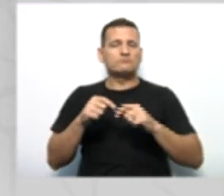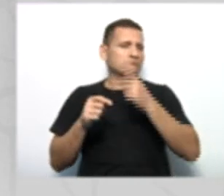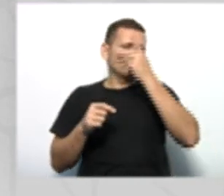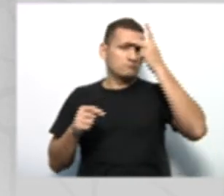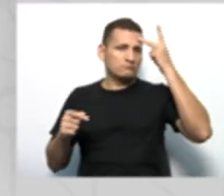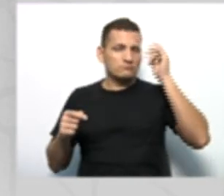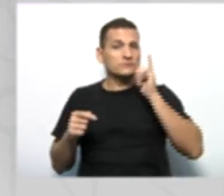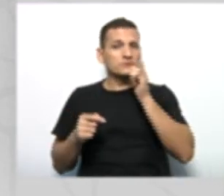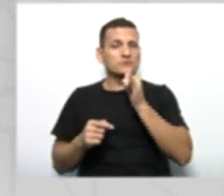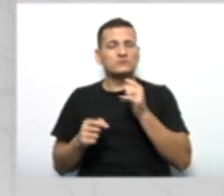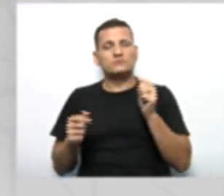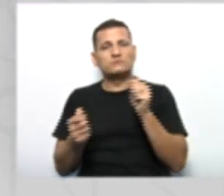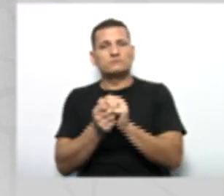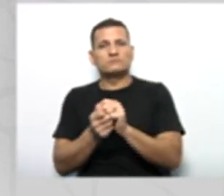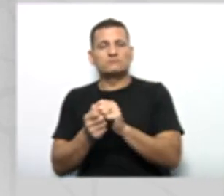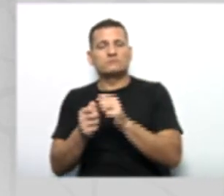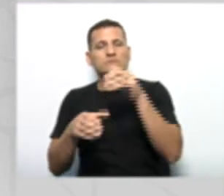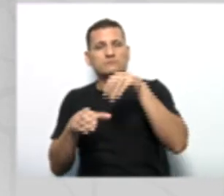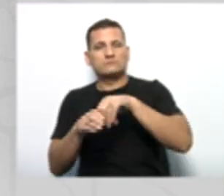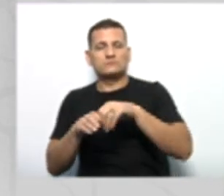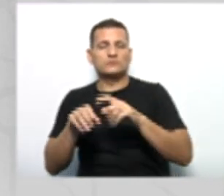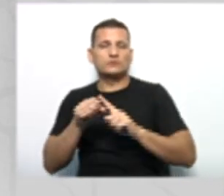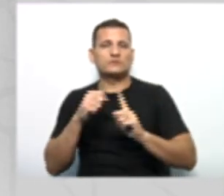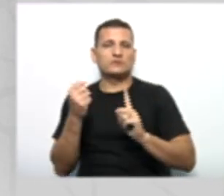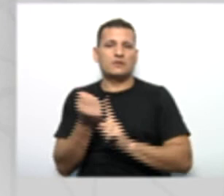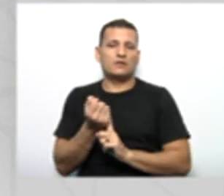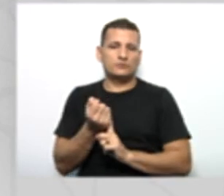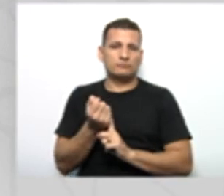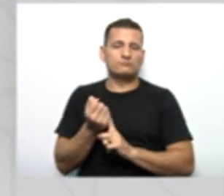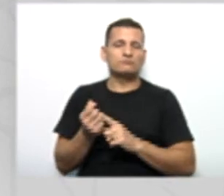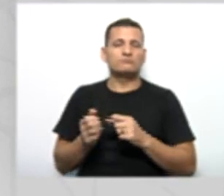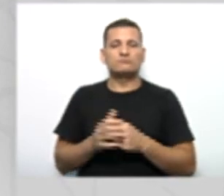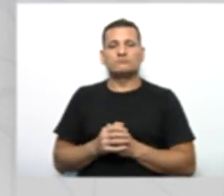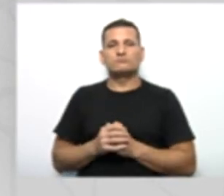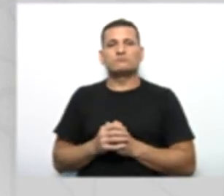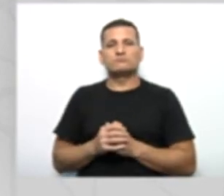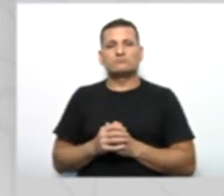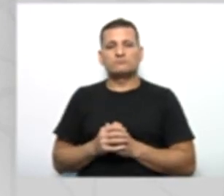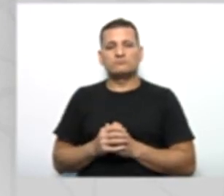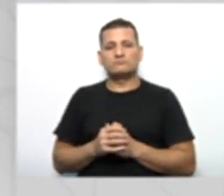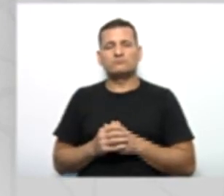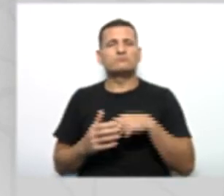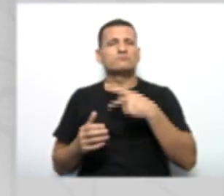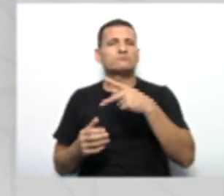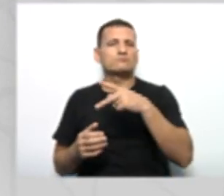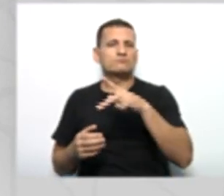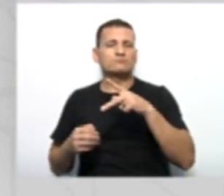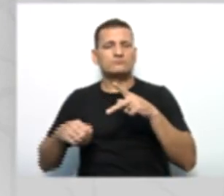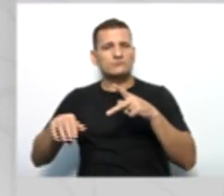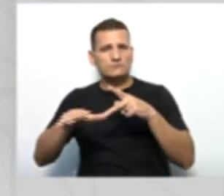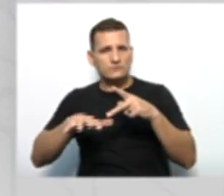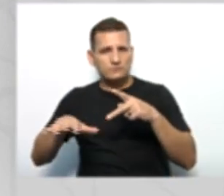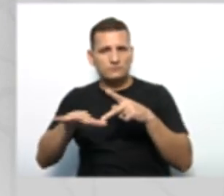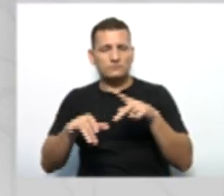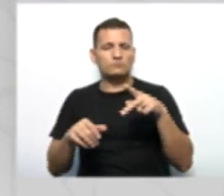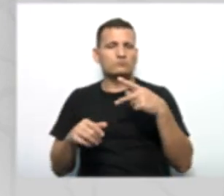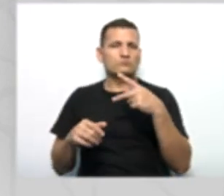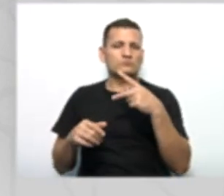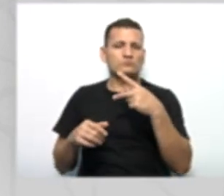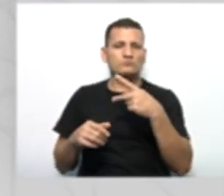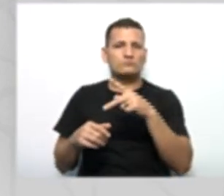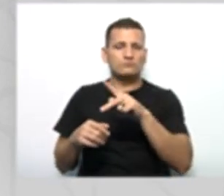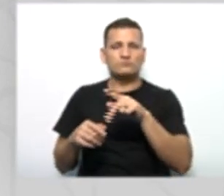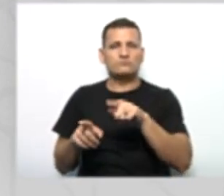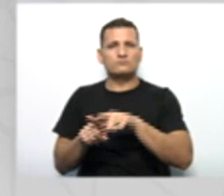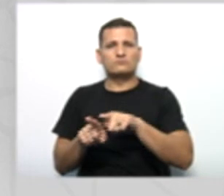sociedade, no que se refere ao seu poder e grau de intervenção no usufruto de seus espaços e na sua posição